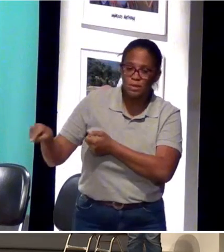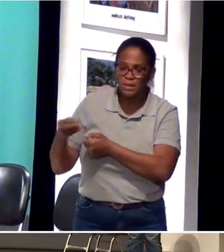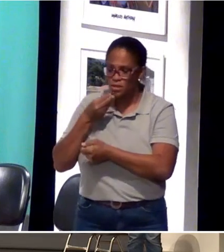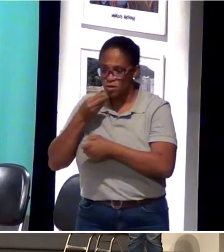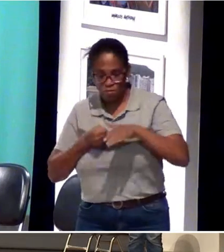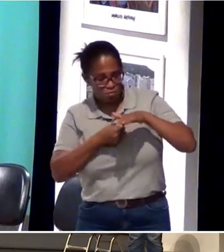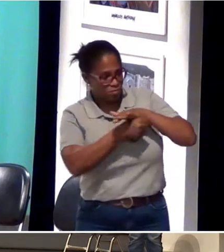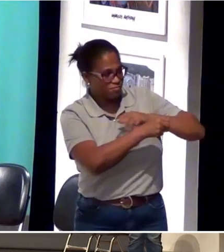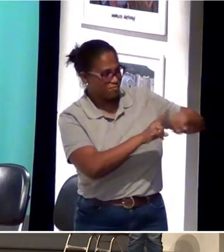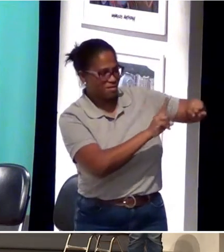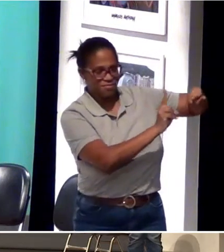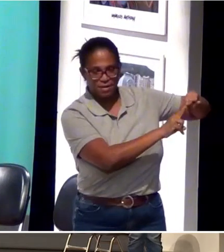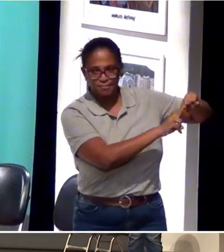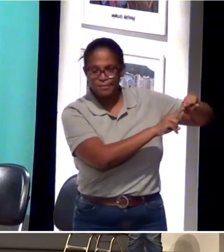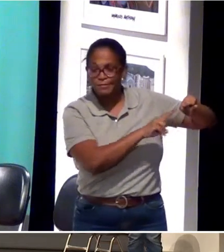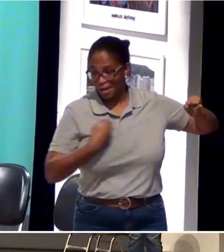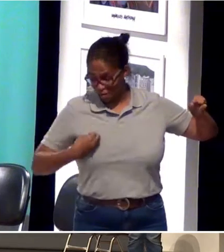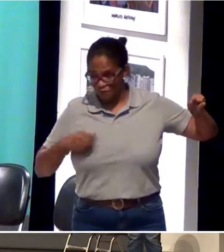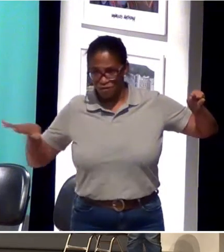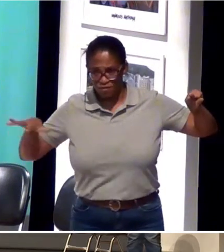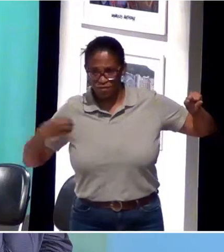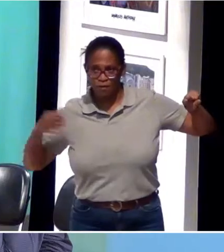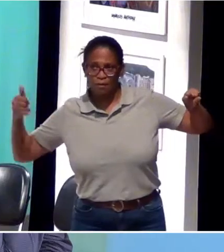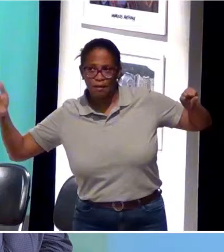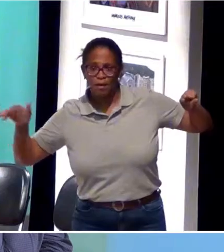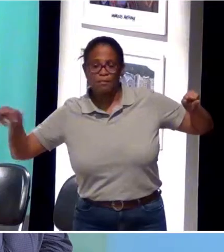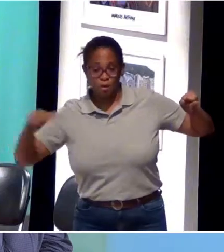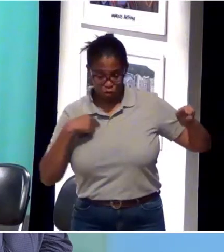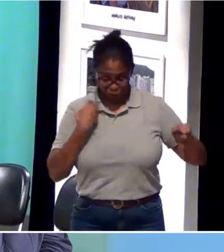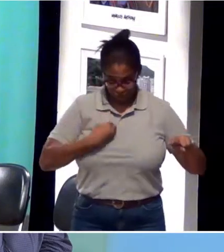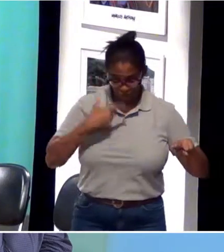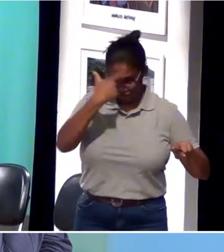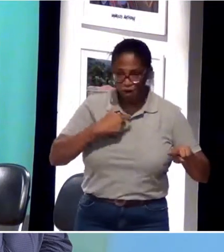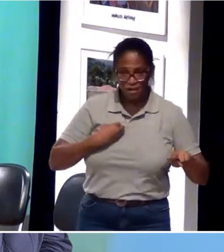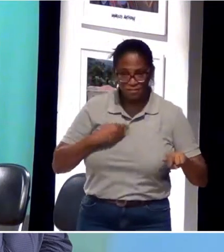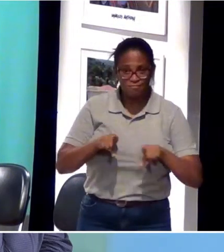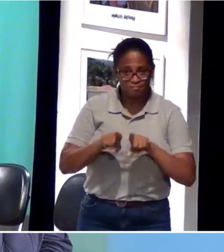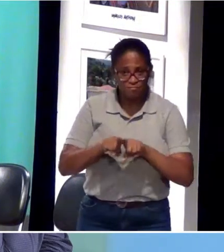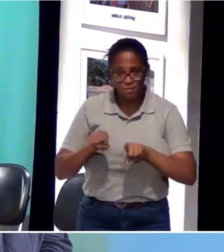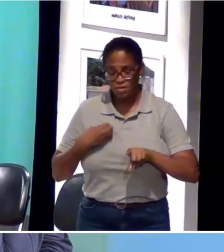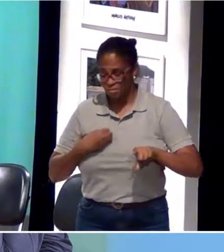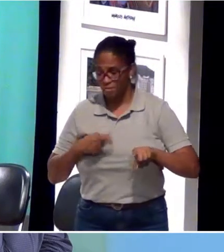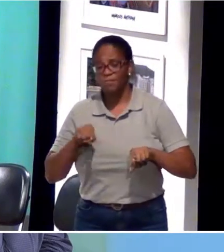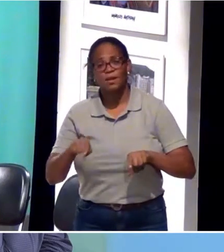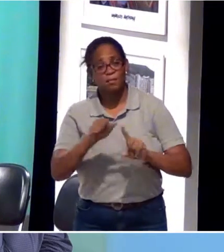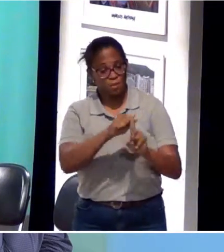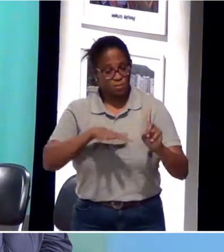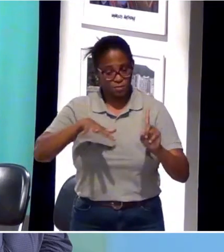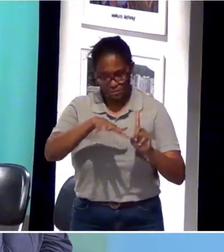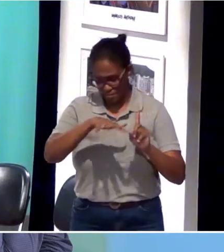inserido dentro desse contexto que ele está, dentro desse contexto que nós nos encontramos, de uma